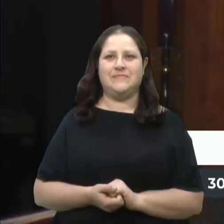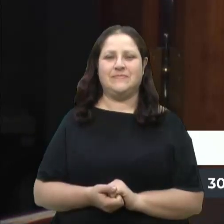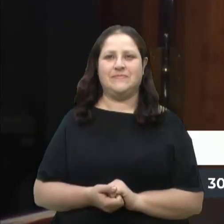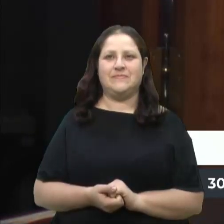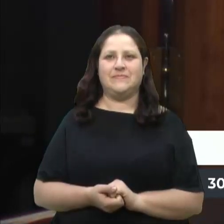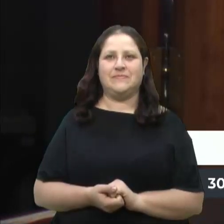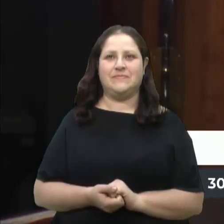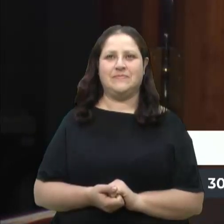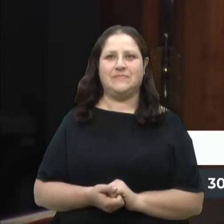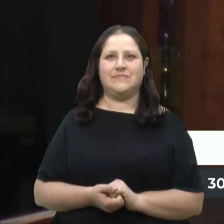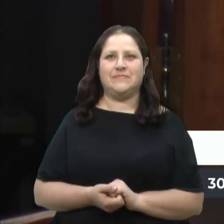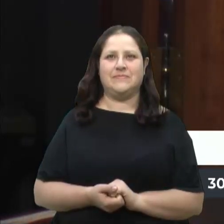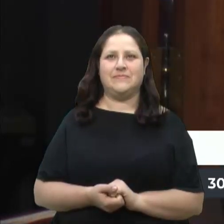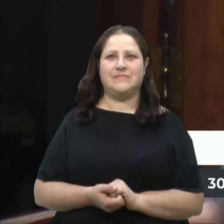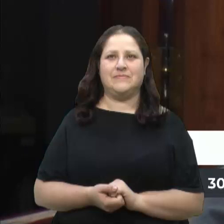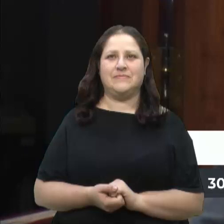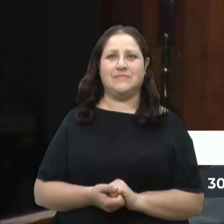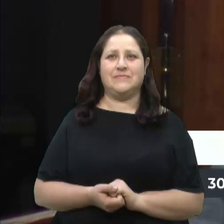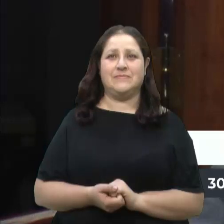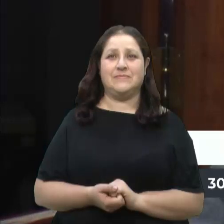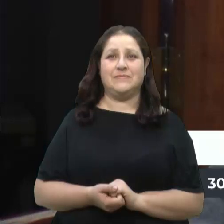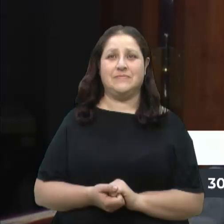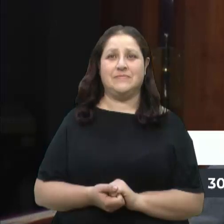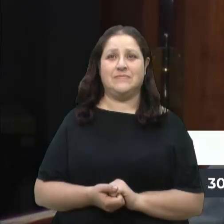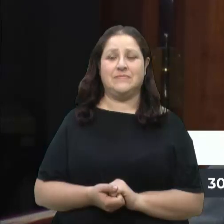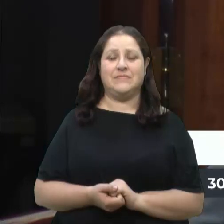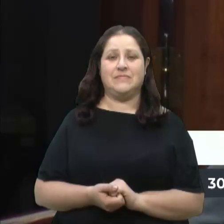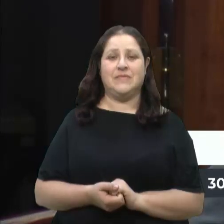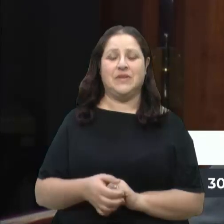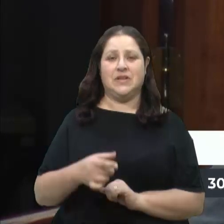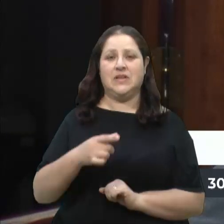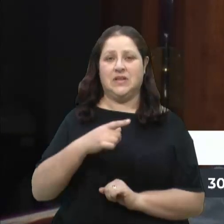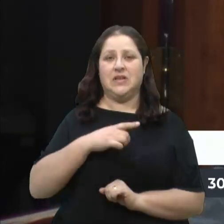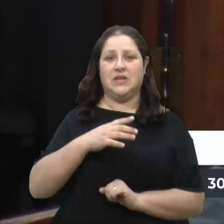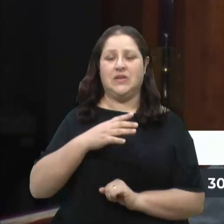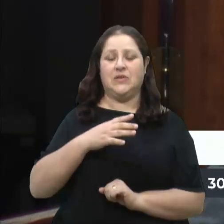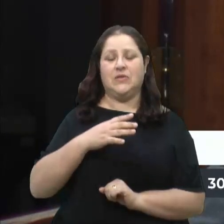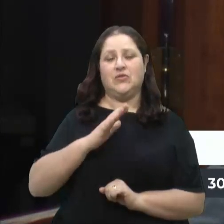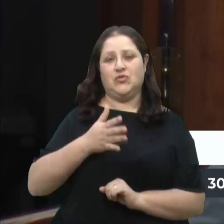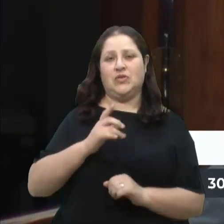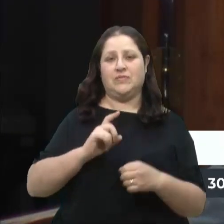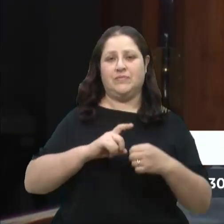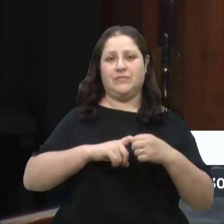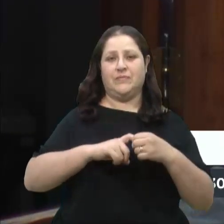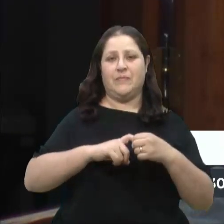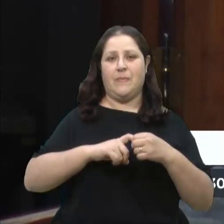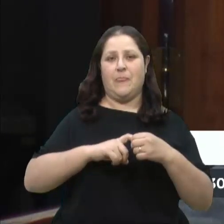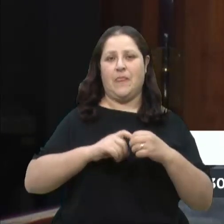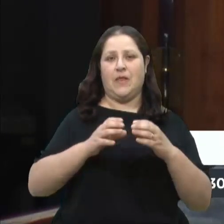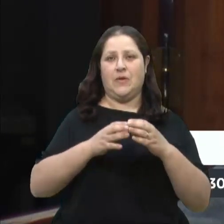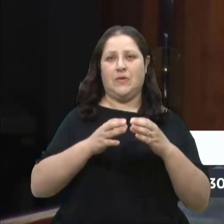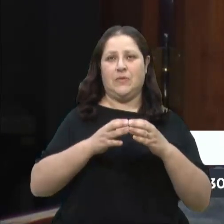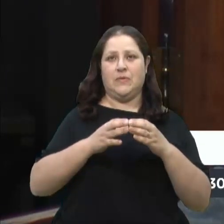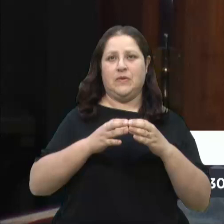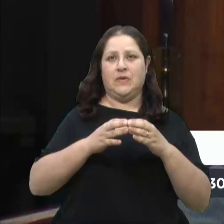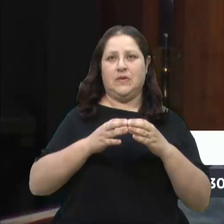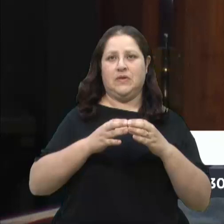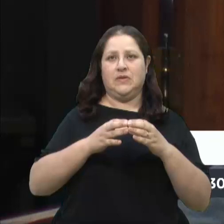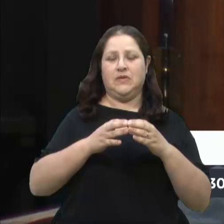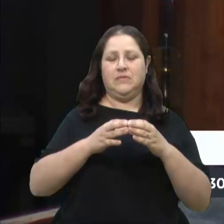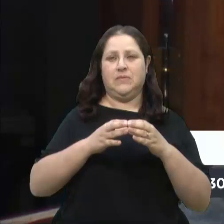pressuposto agora que tenho um partido e recebo também orientações de